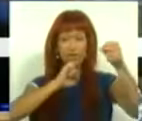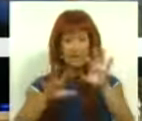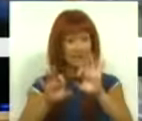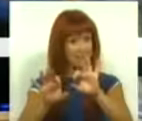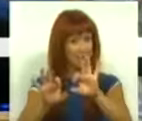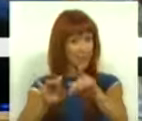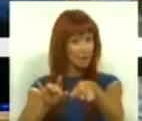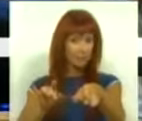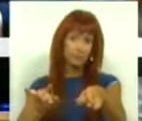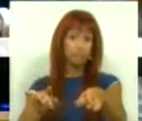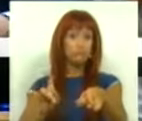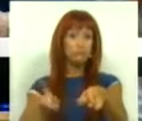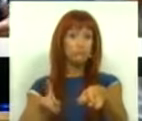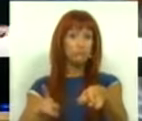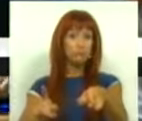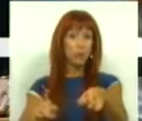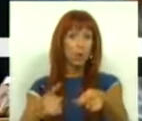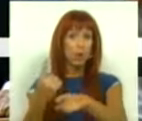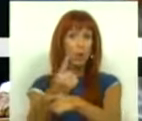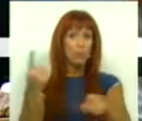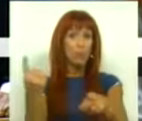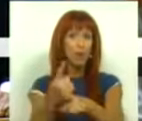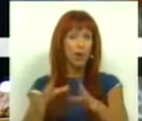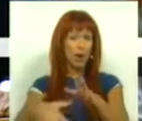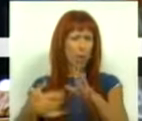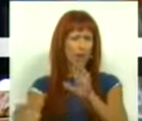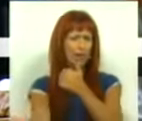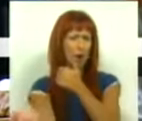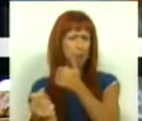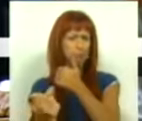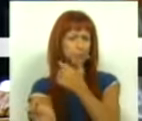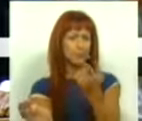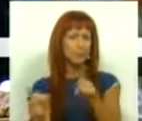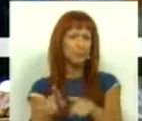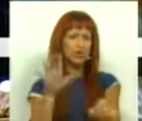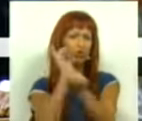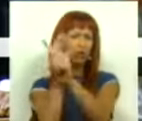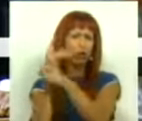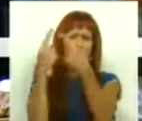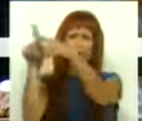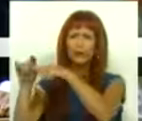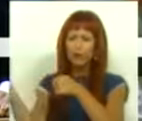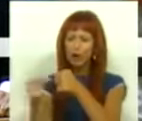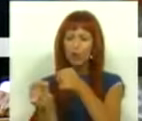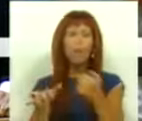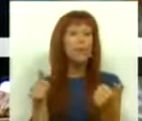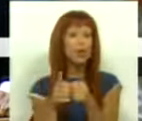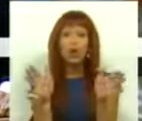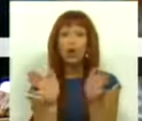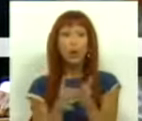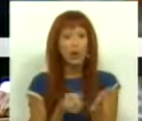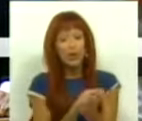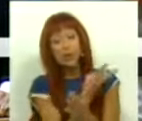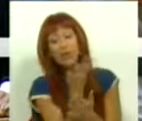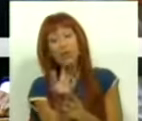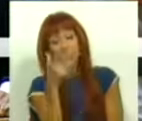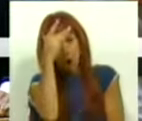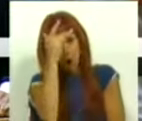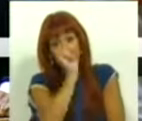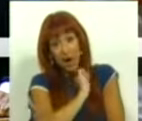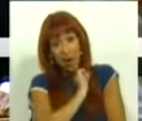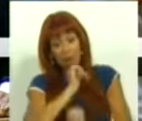cariz, têm motivações complexas, plurais, mas quase todas elas, na